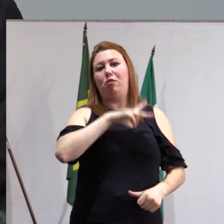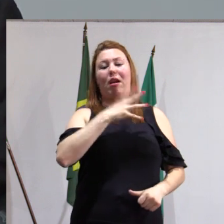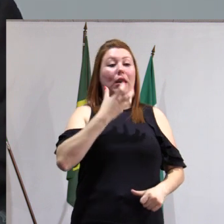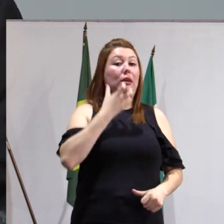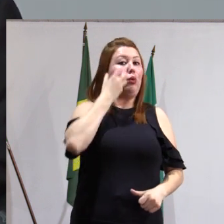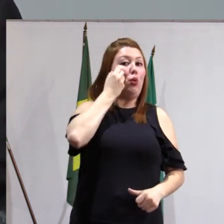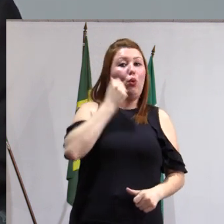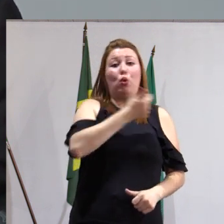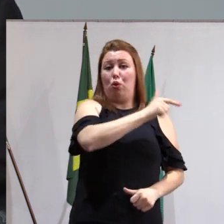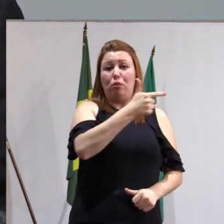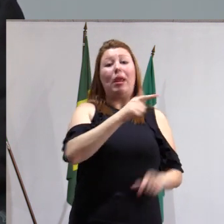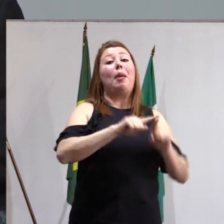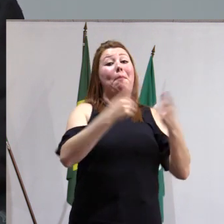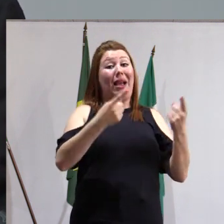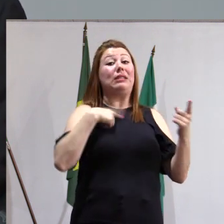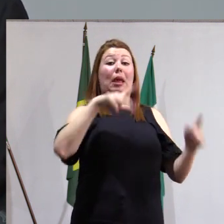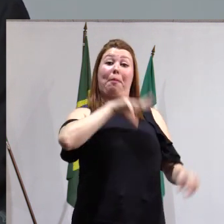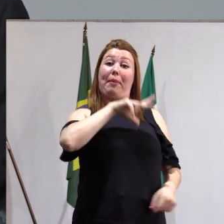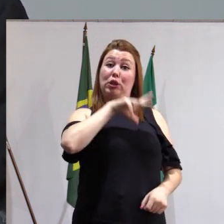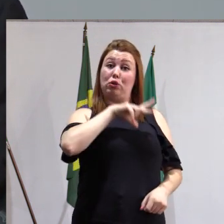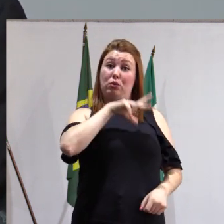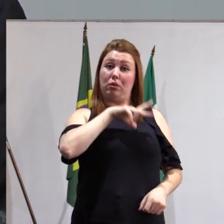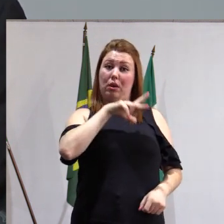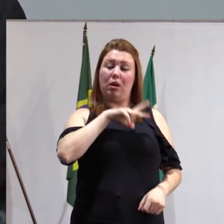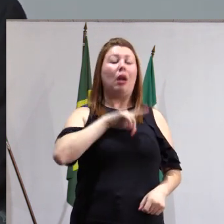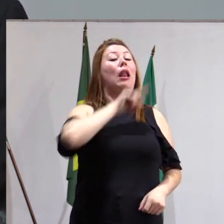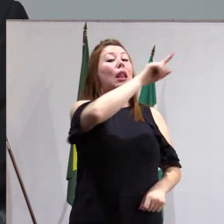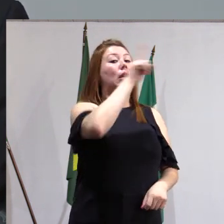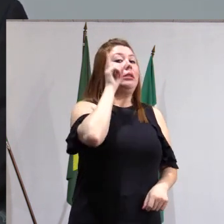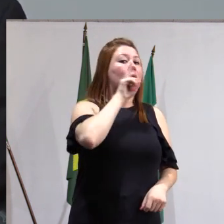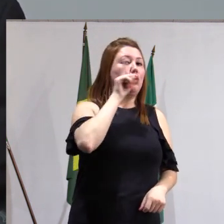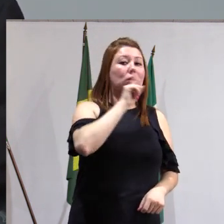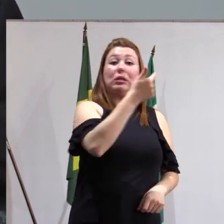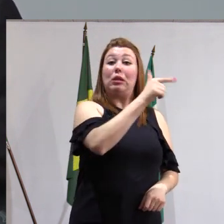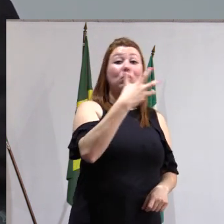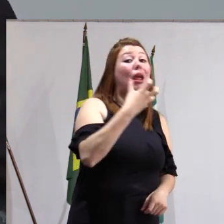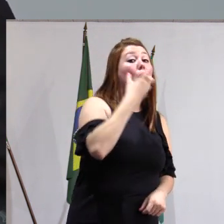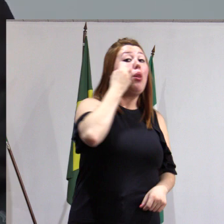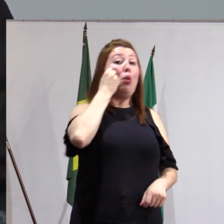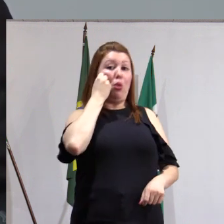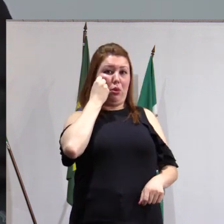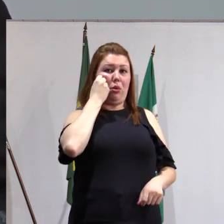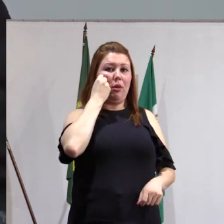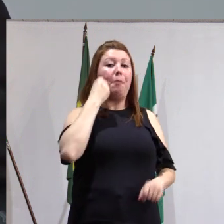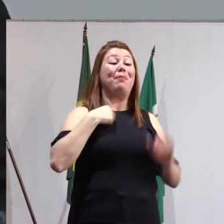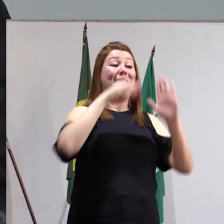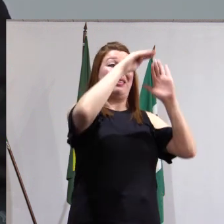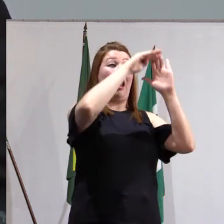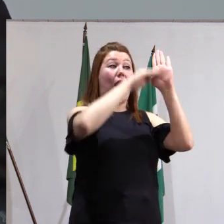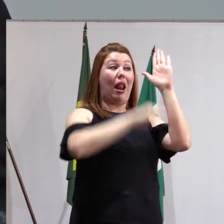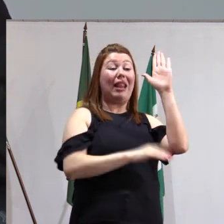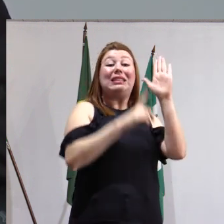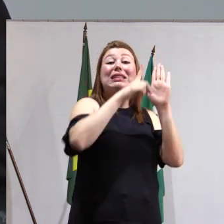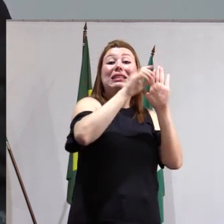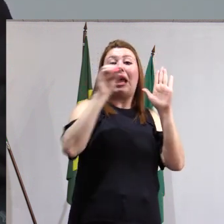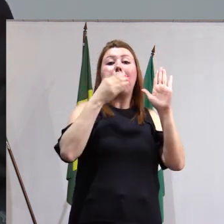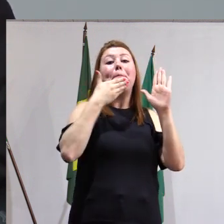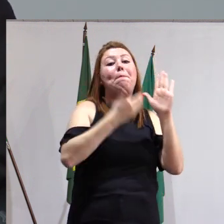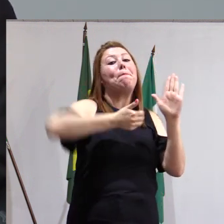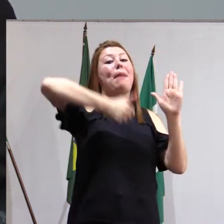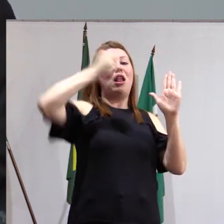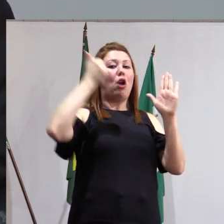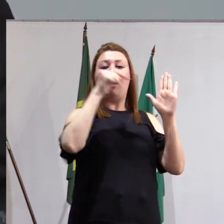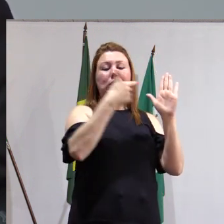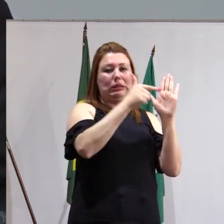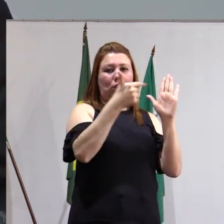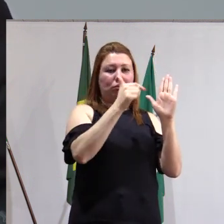lucrativos, instituições privadas. Não tem nenhuma universidade americana com fins lucrativos dentro das 100 melhores do Times Higher Education, do ranking do